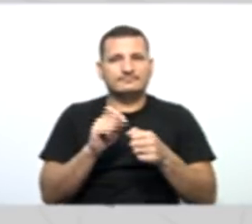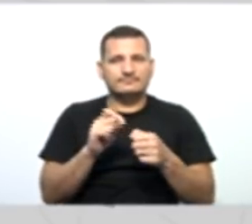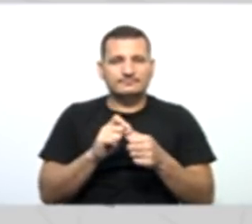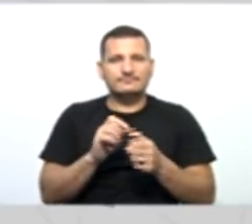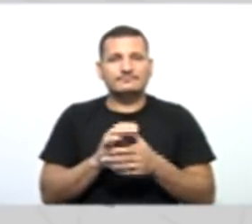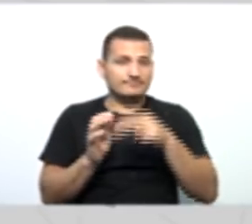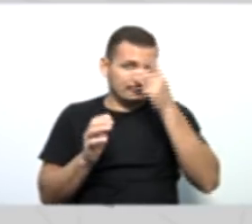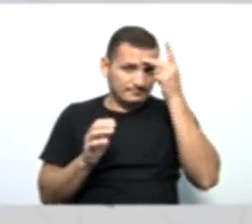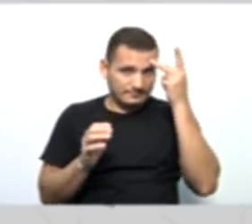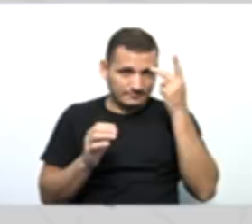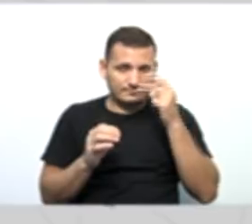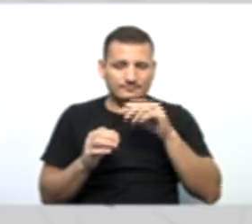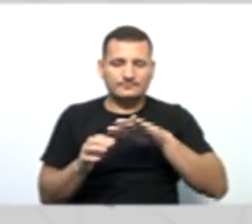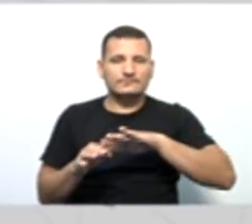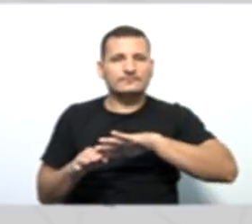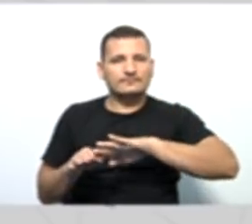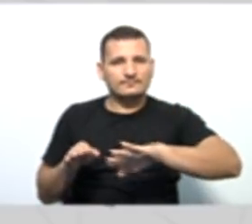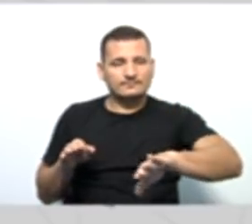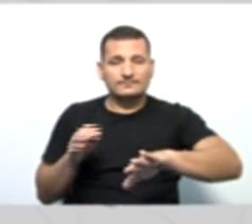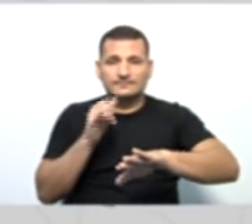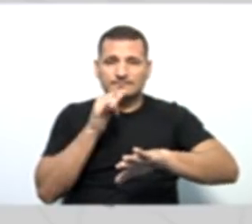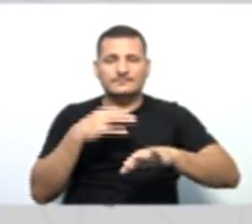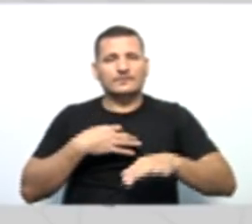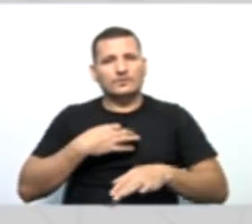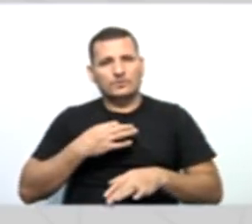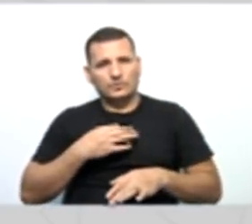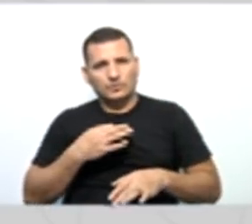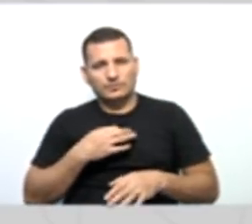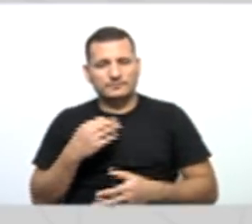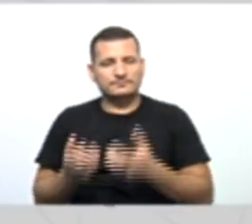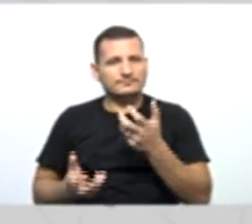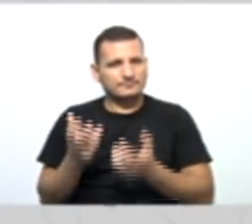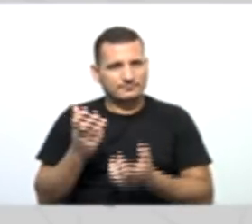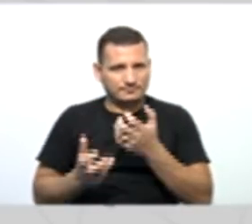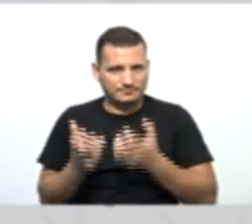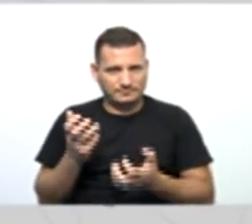rápido possível. Em caso de vítimas com roupas incendiadas,